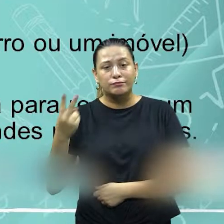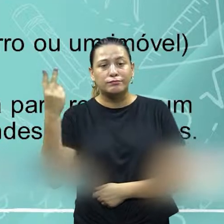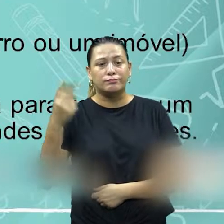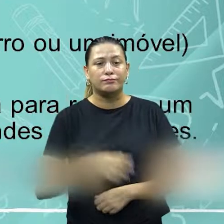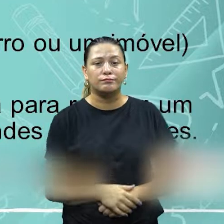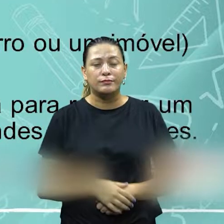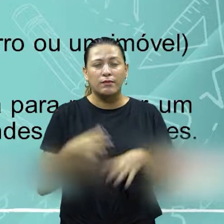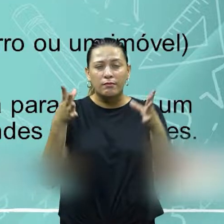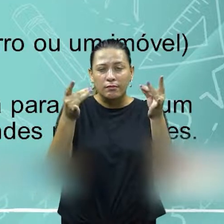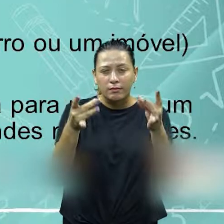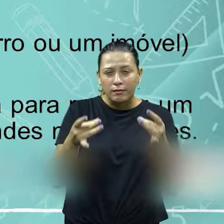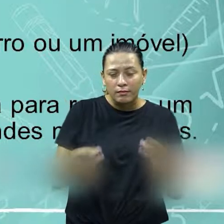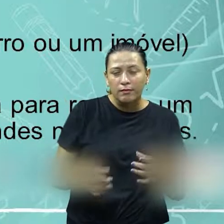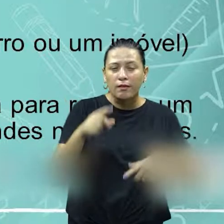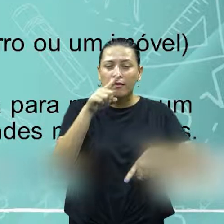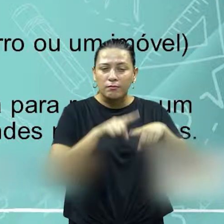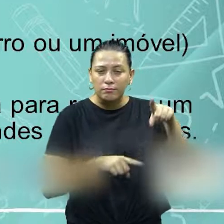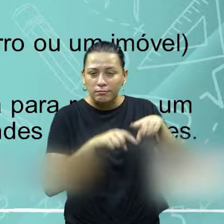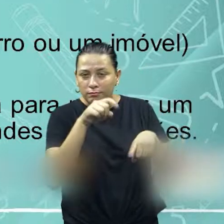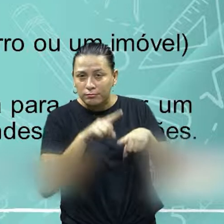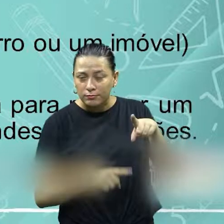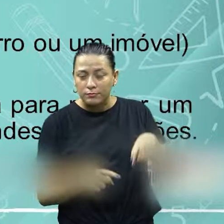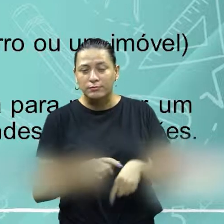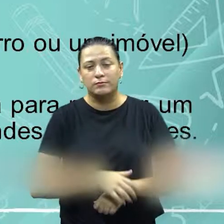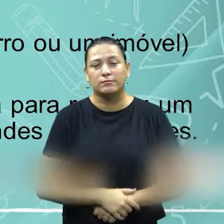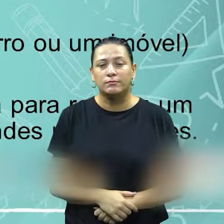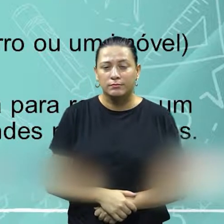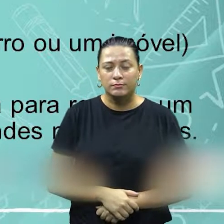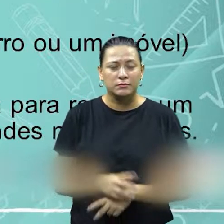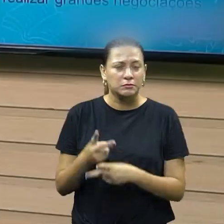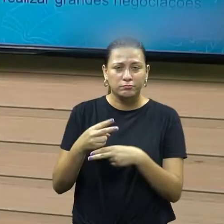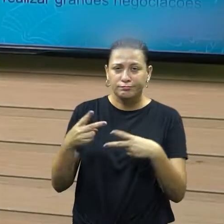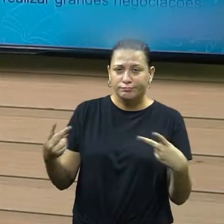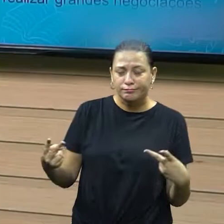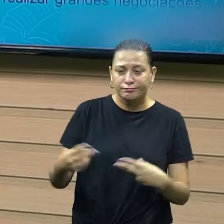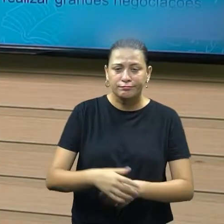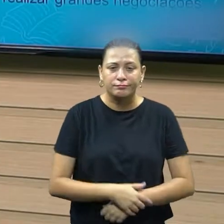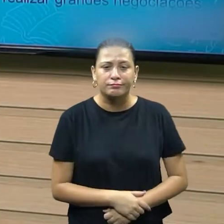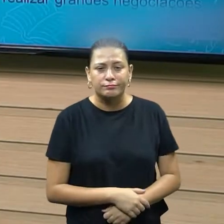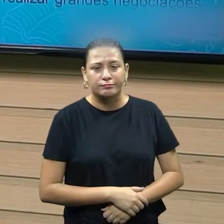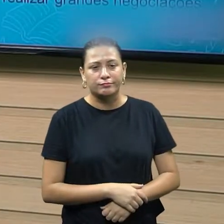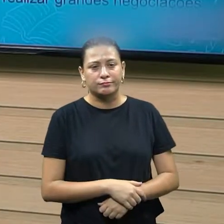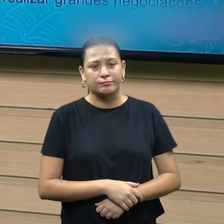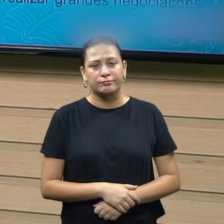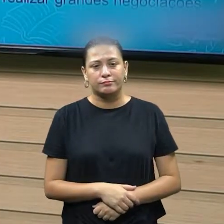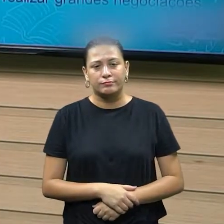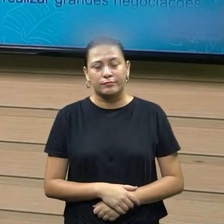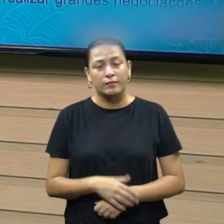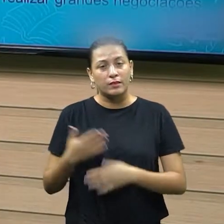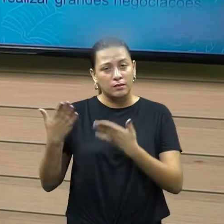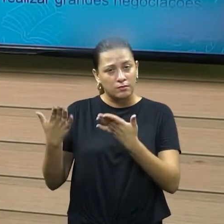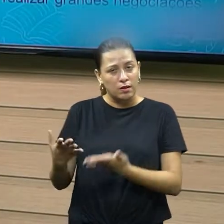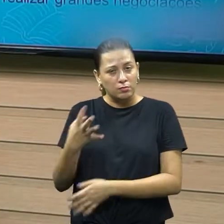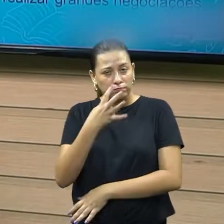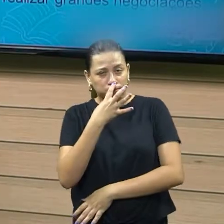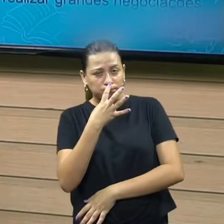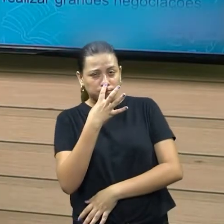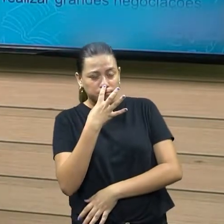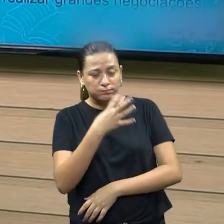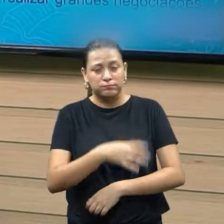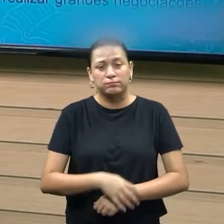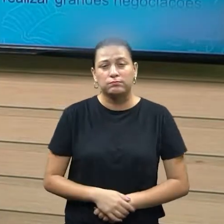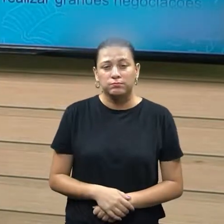especificação de produto. Então, aí vocês estão observando que